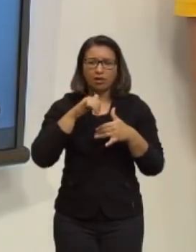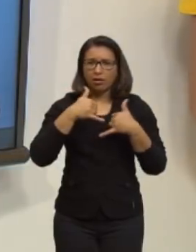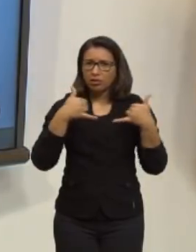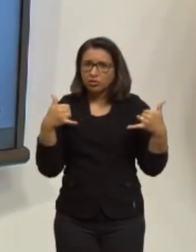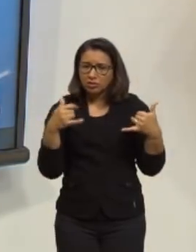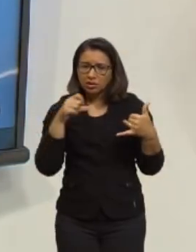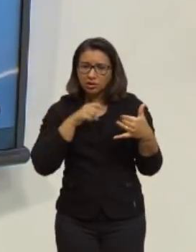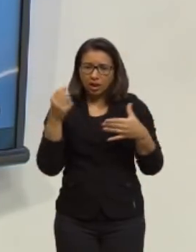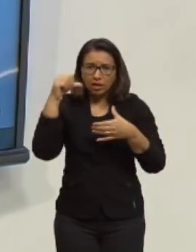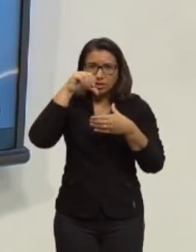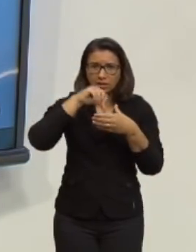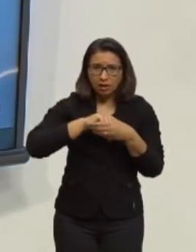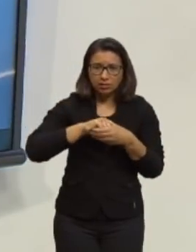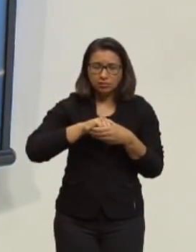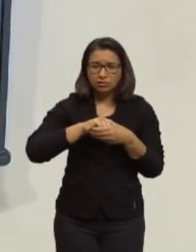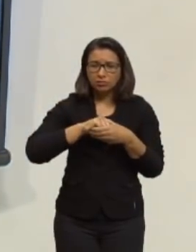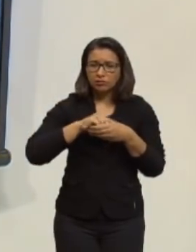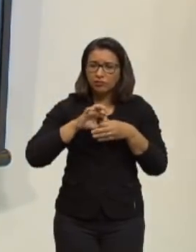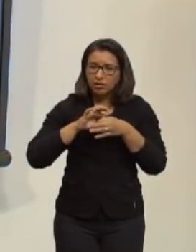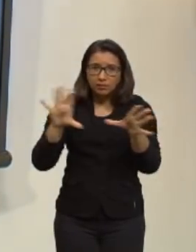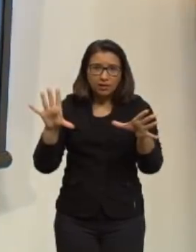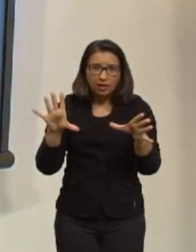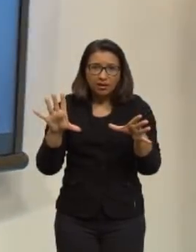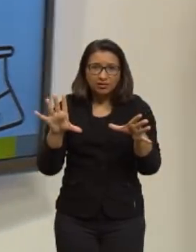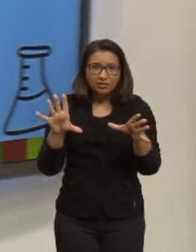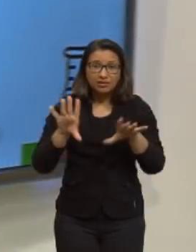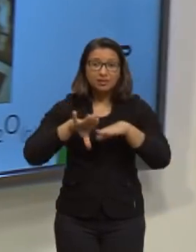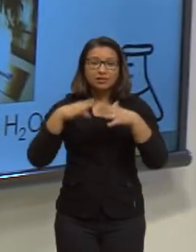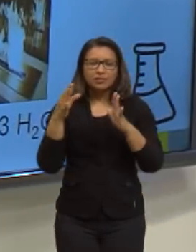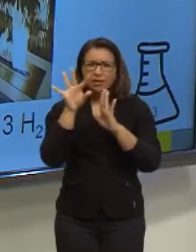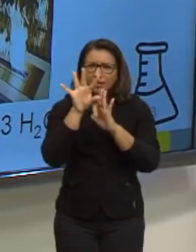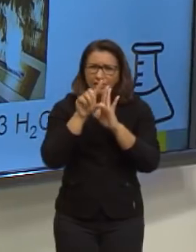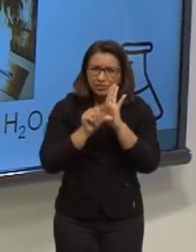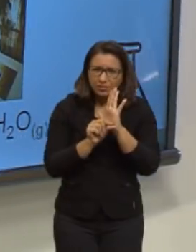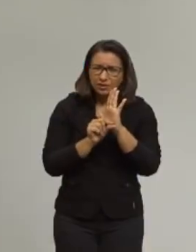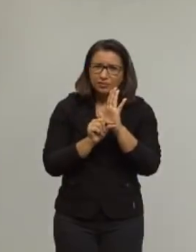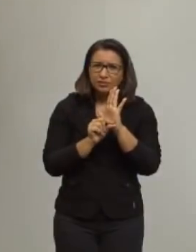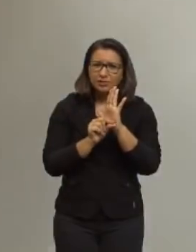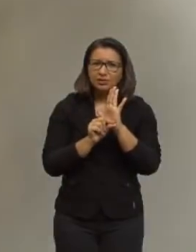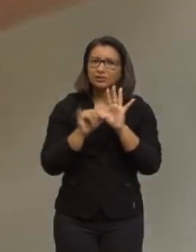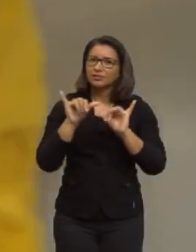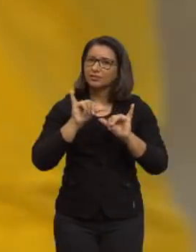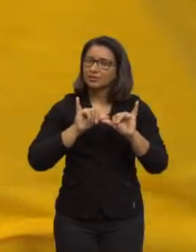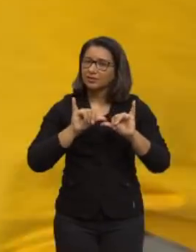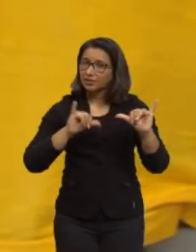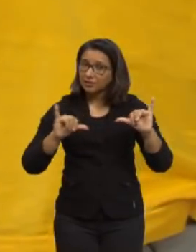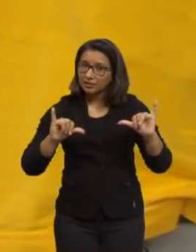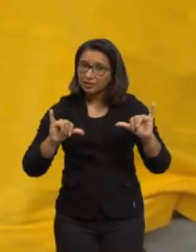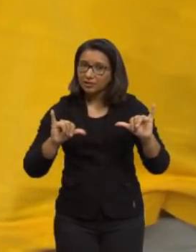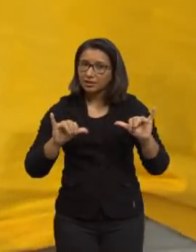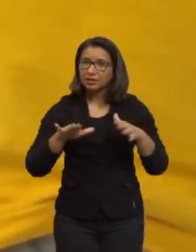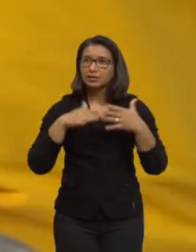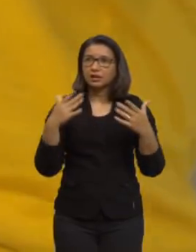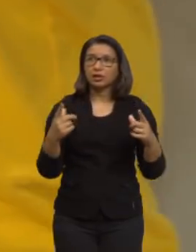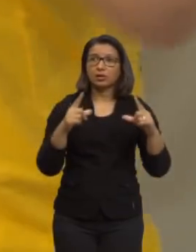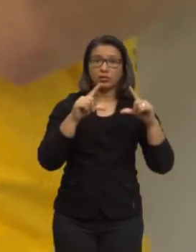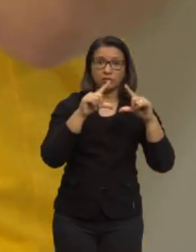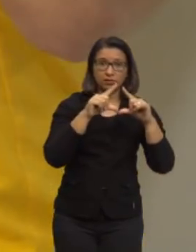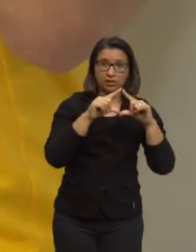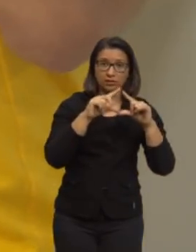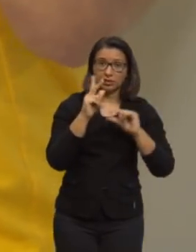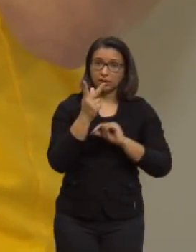tinha dentro dele foi liberado então diminuiu o energia foi um processo né com o delta h